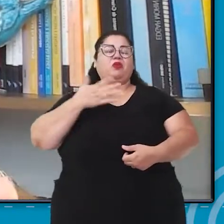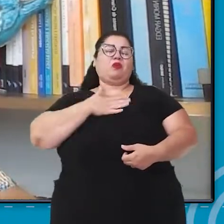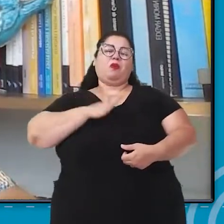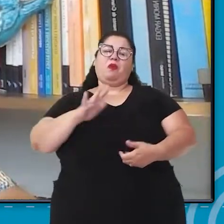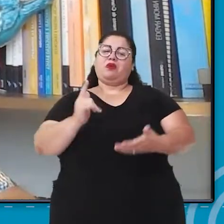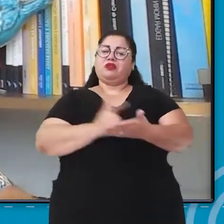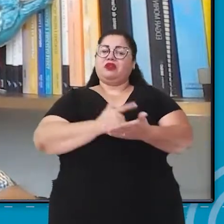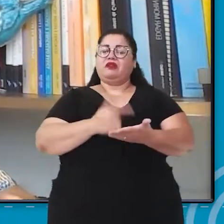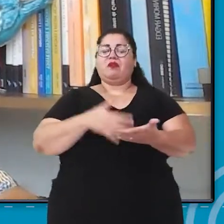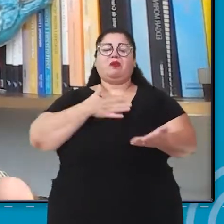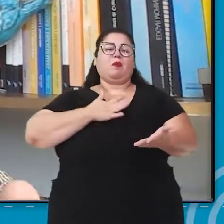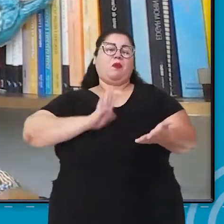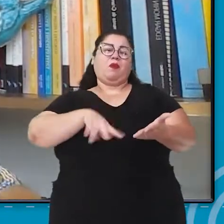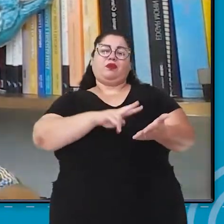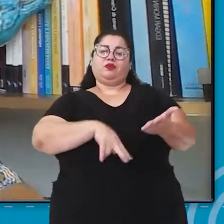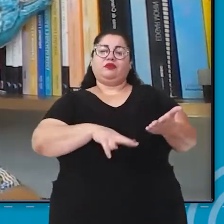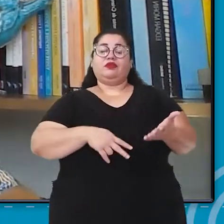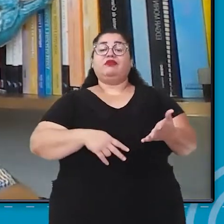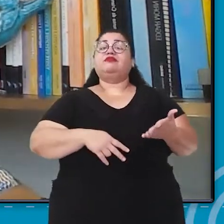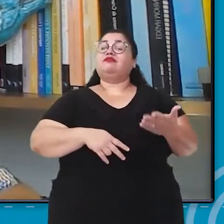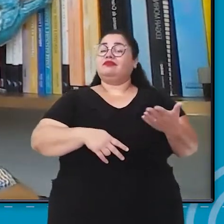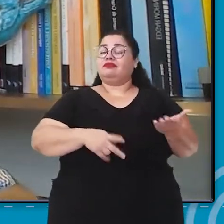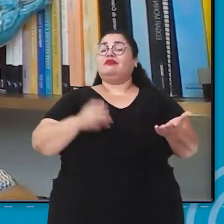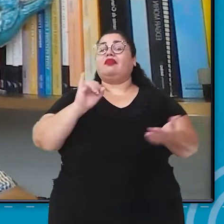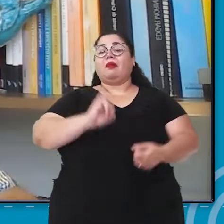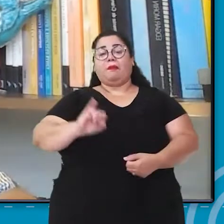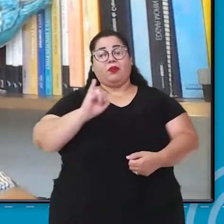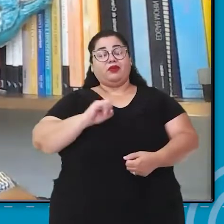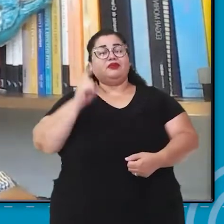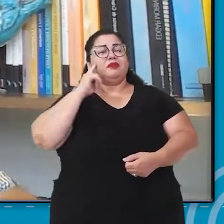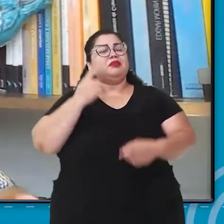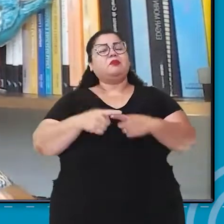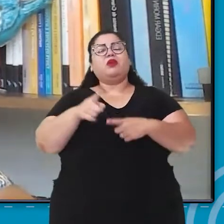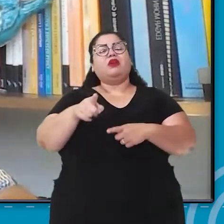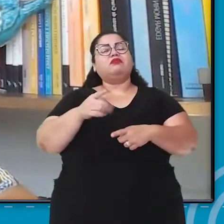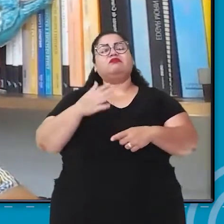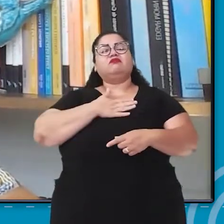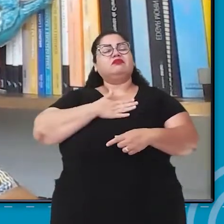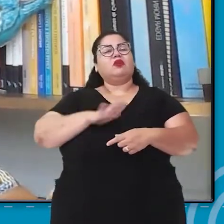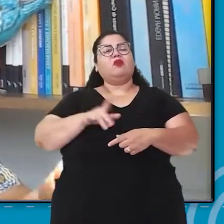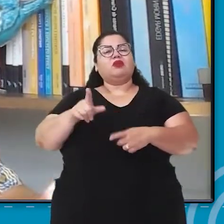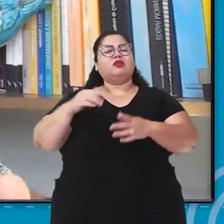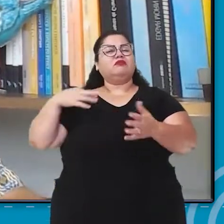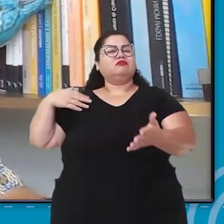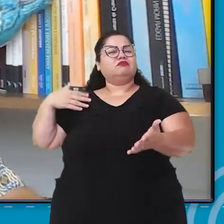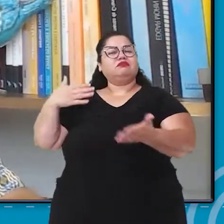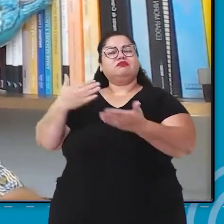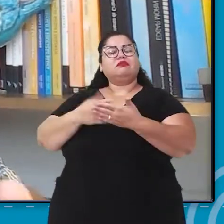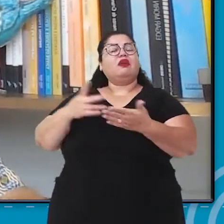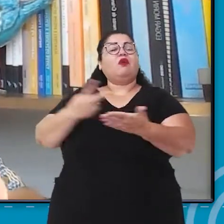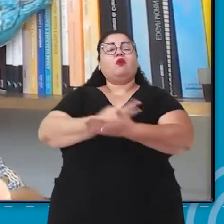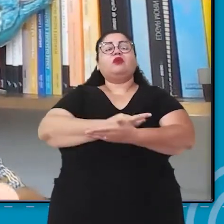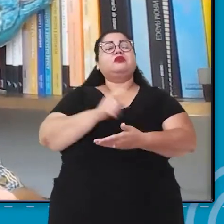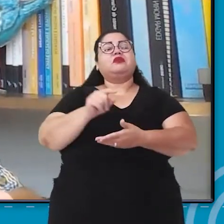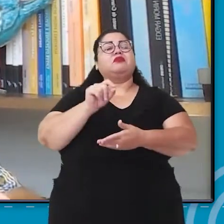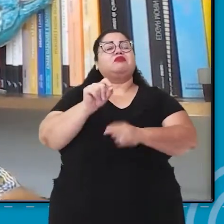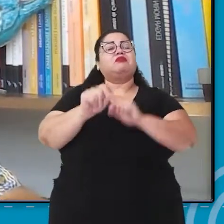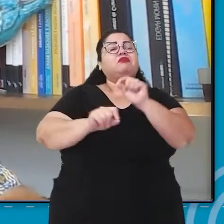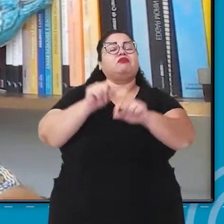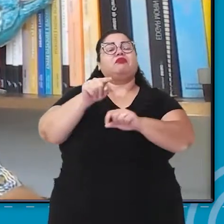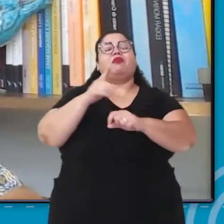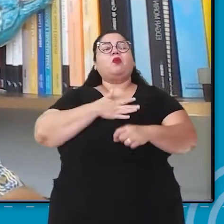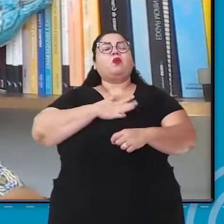do livro e não gostam de leitura. E é importante pensar por que será que nessa trajetória, nessa